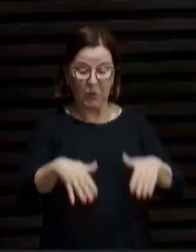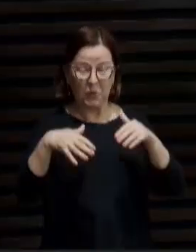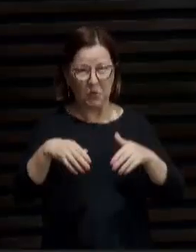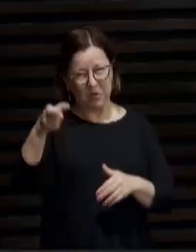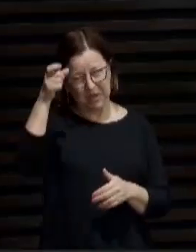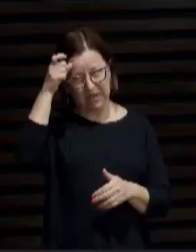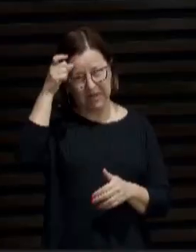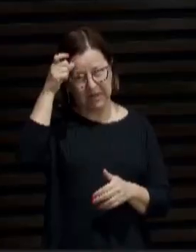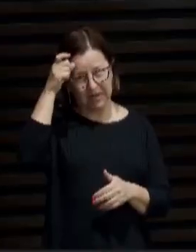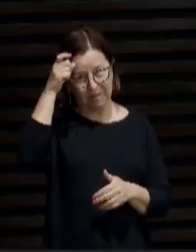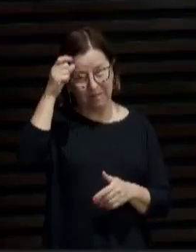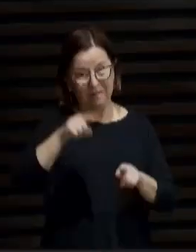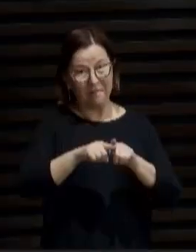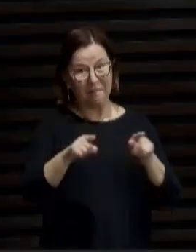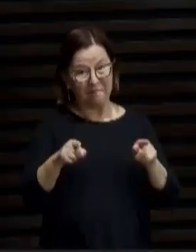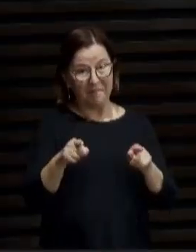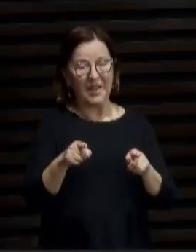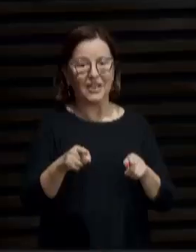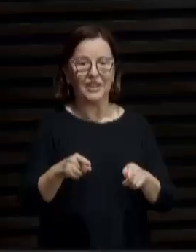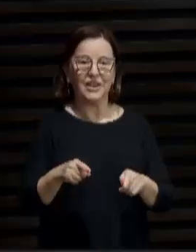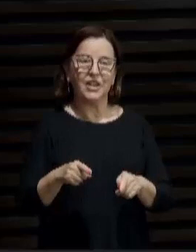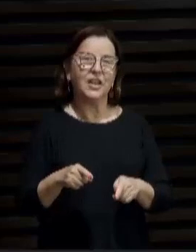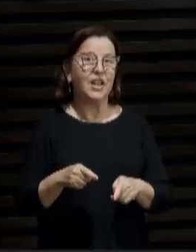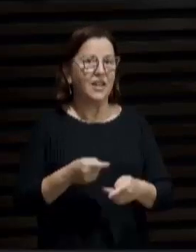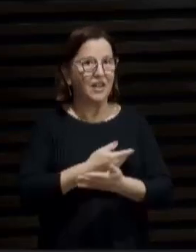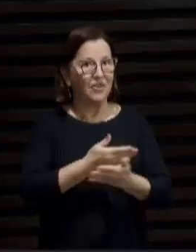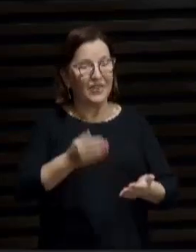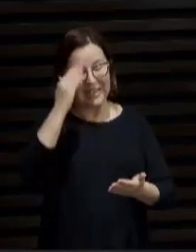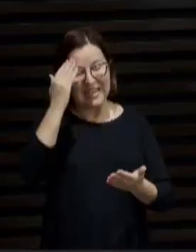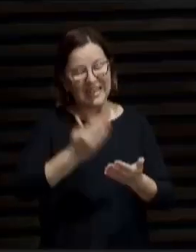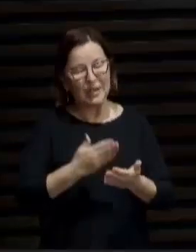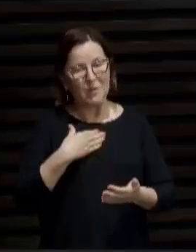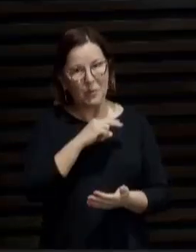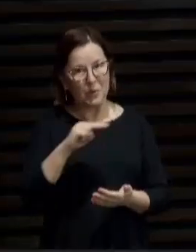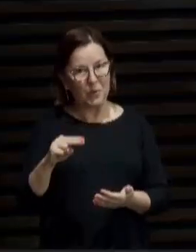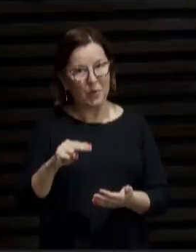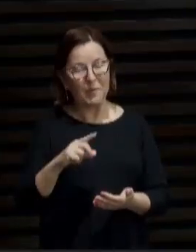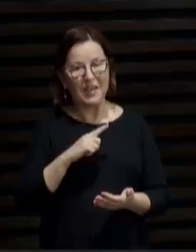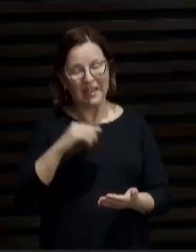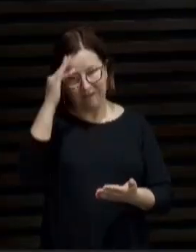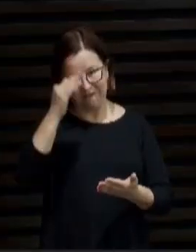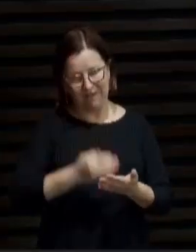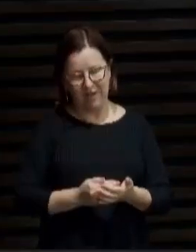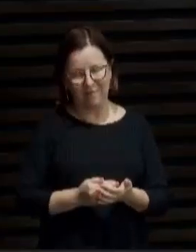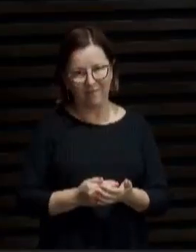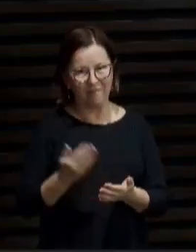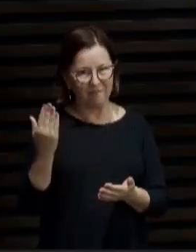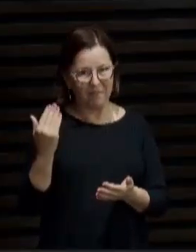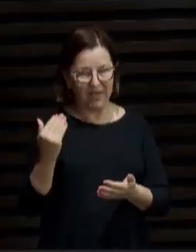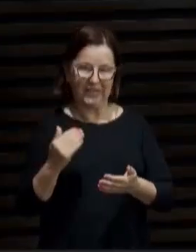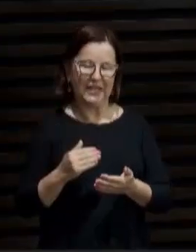o meu nome e não negaste a minha fé. Ainda nos dias de Antipas, minha testemunha,